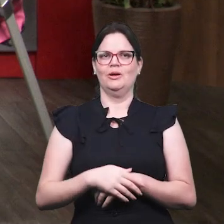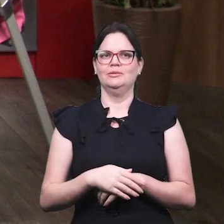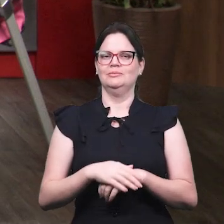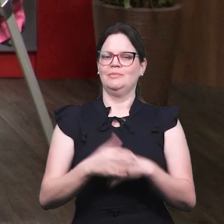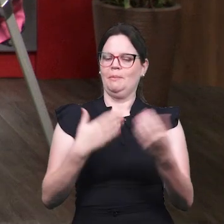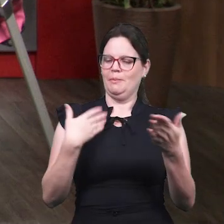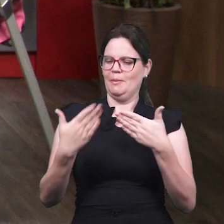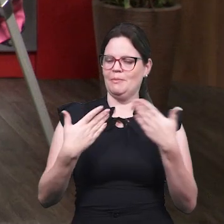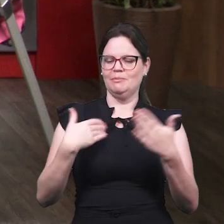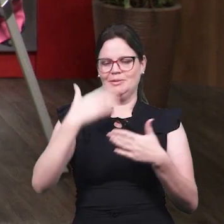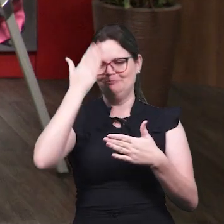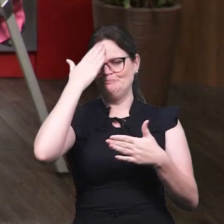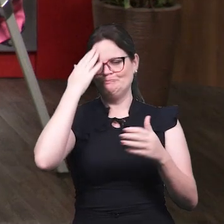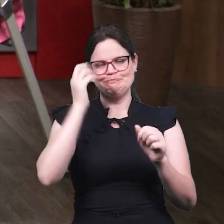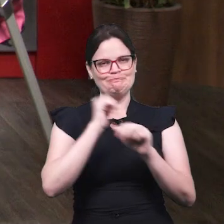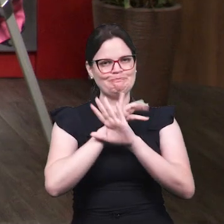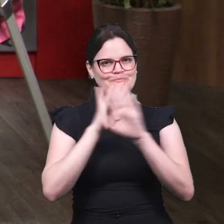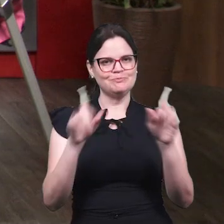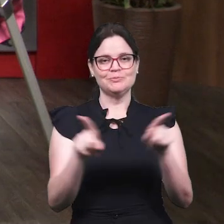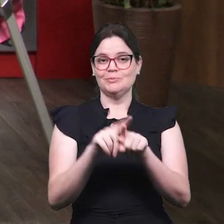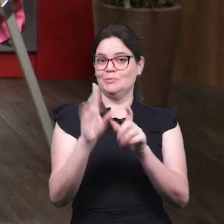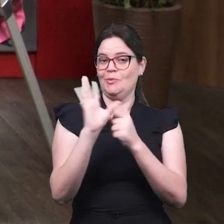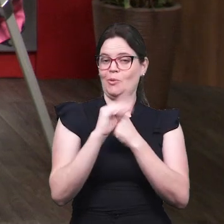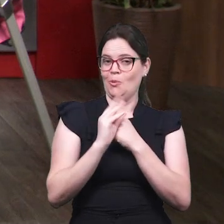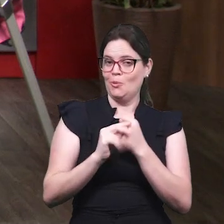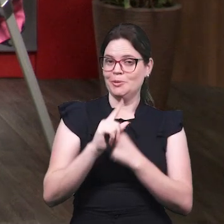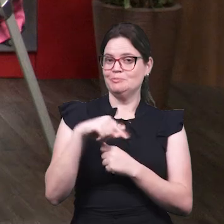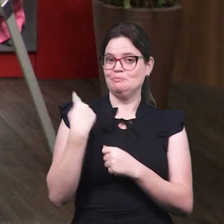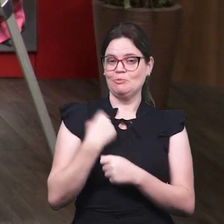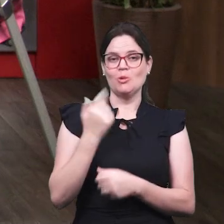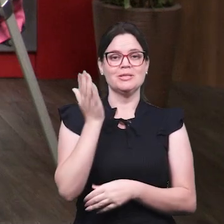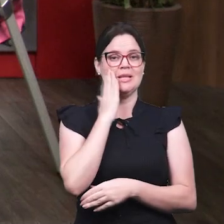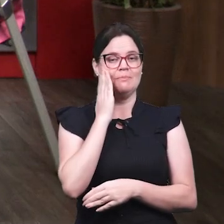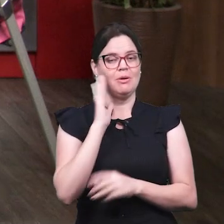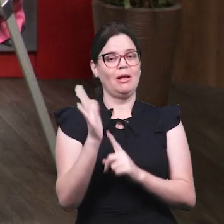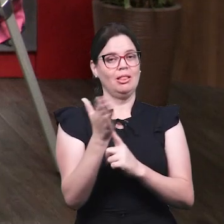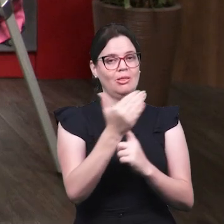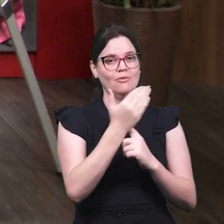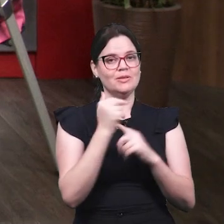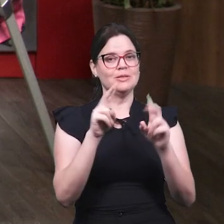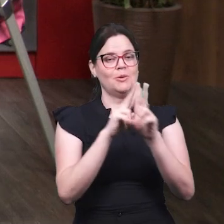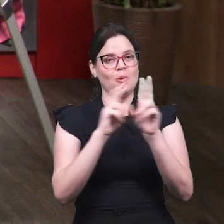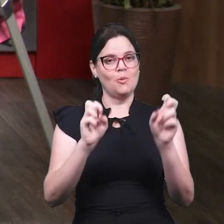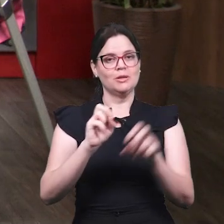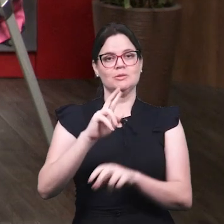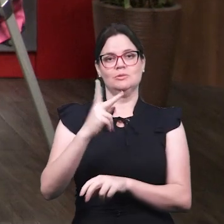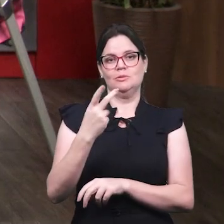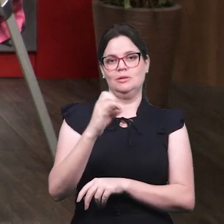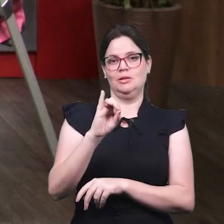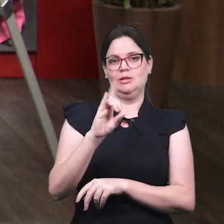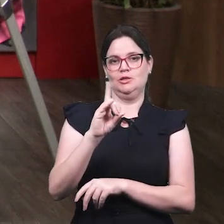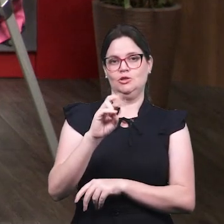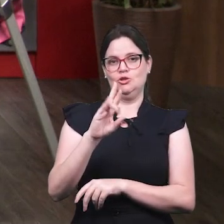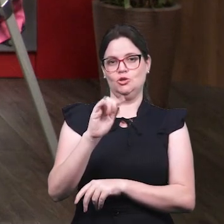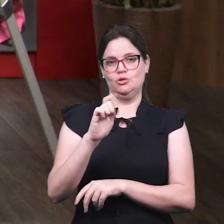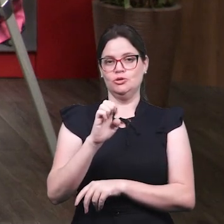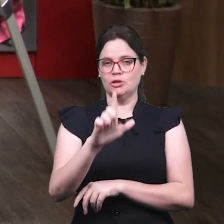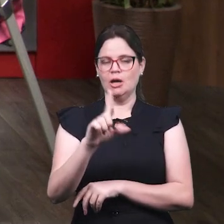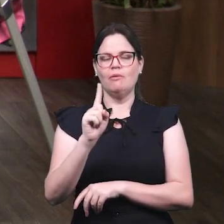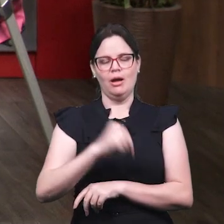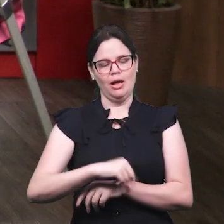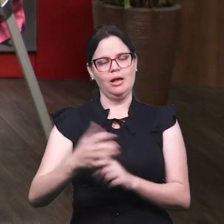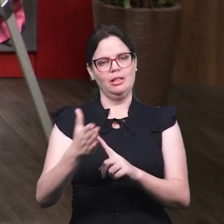muito esclarecimento, conhecimento, porque para nós a inovação, o hidrogel é uma inovação para o